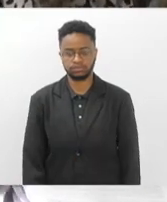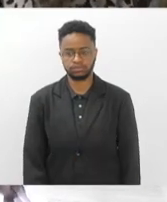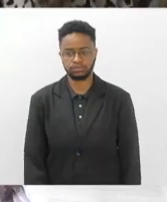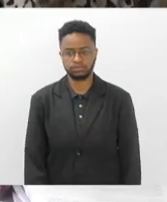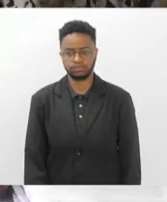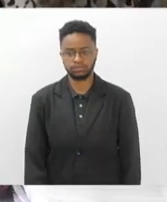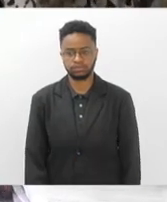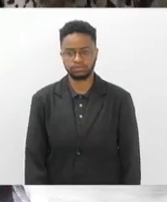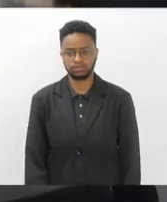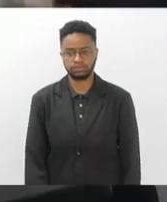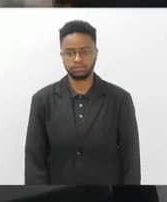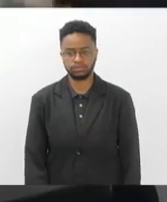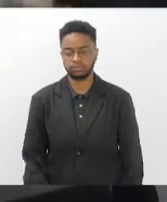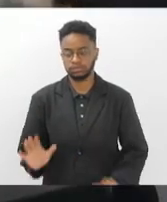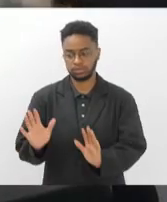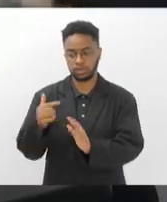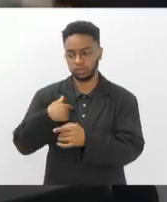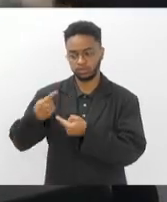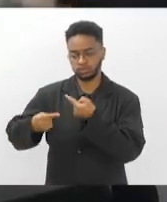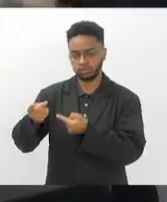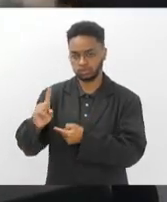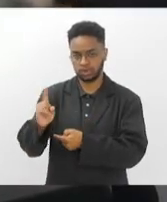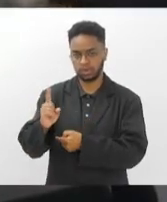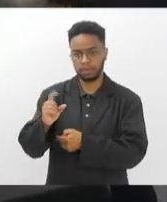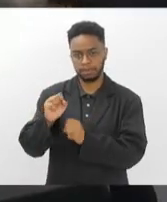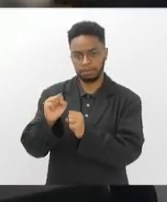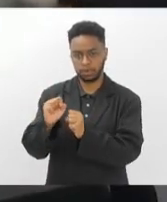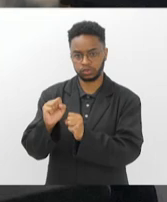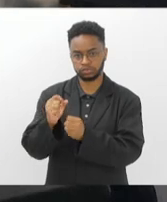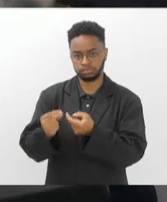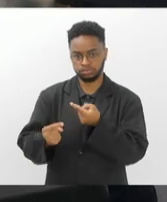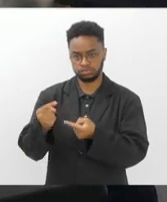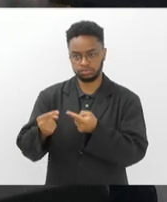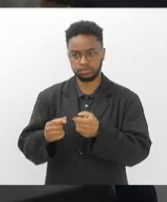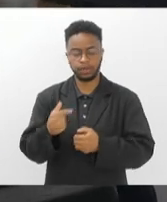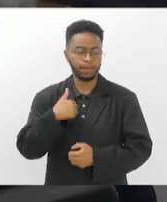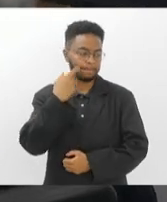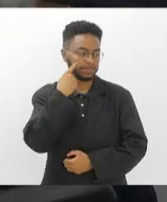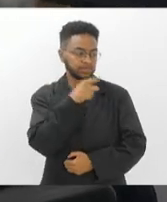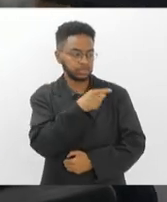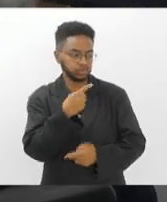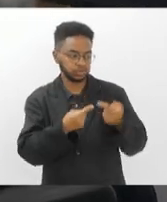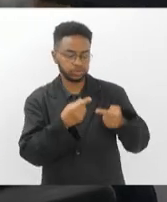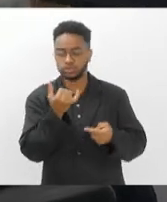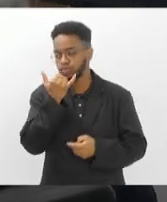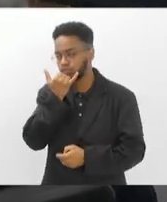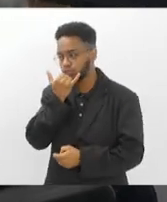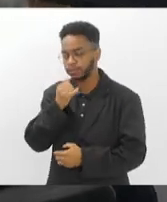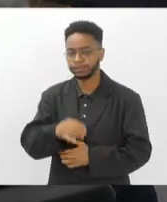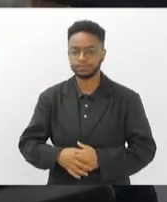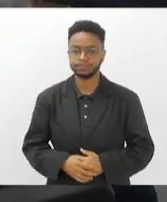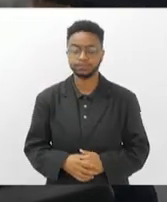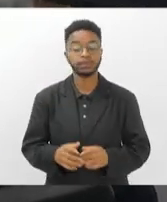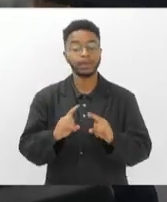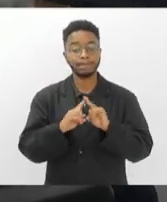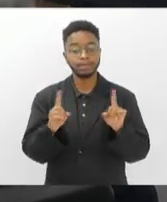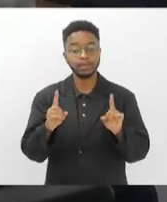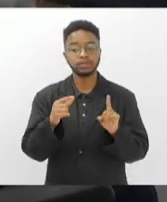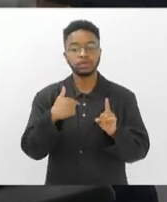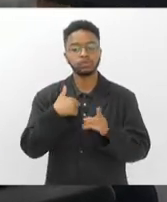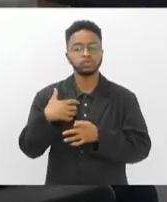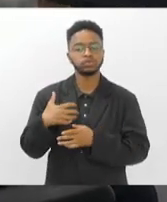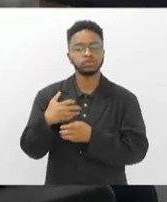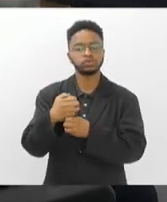O senhor vai discutir? Não, não vou discutir. Presidente, pode discutir. Eu pensei que o senhor ia discutir. Desculpe. Não, mas eu estou fazendo aqui umas